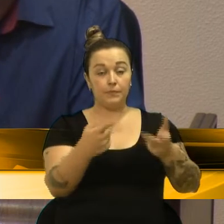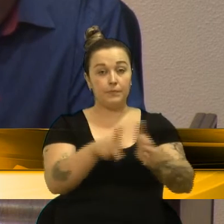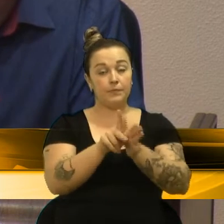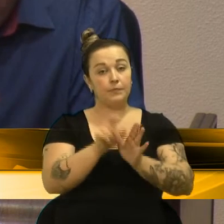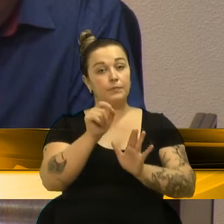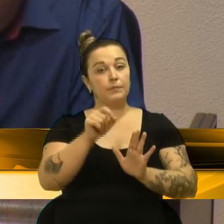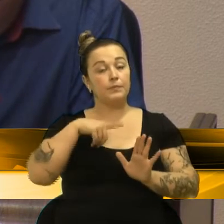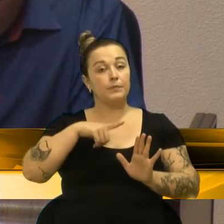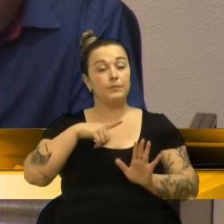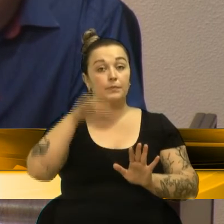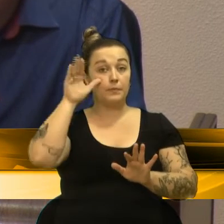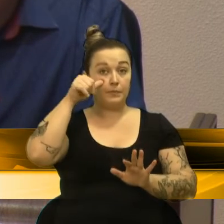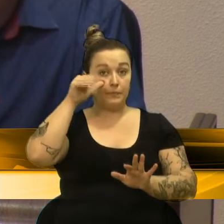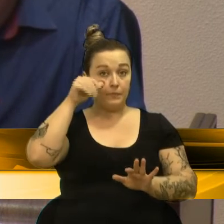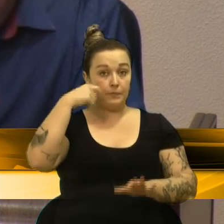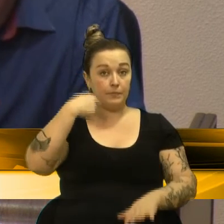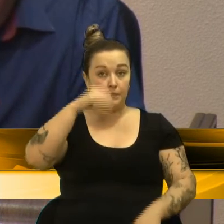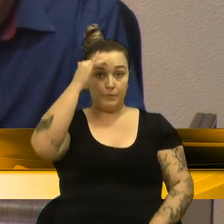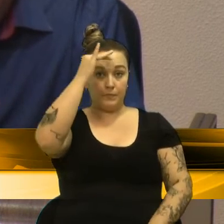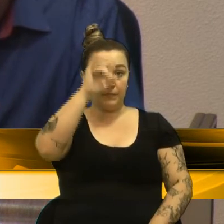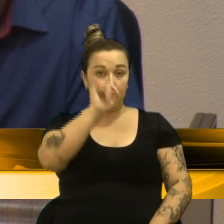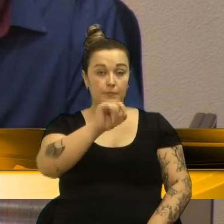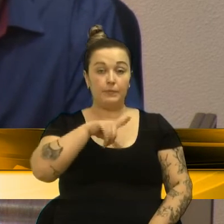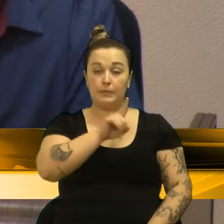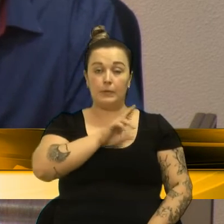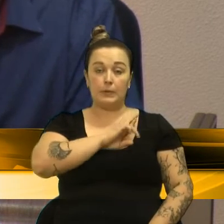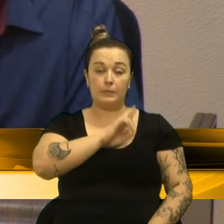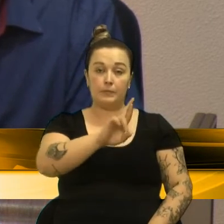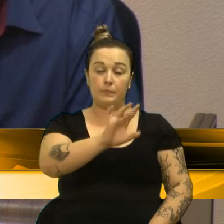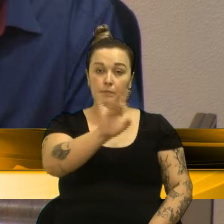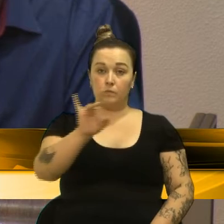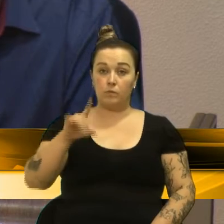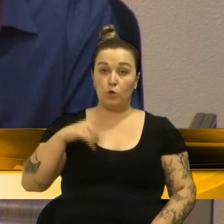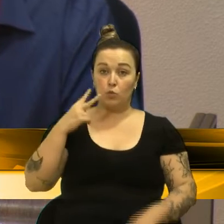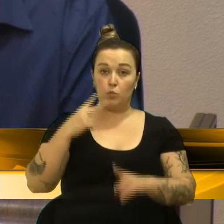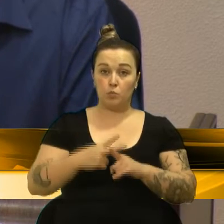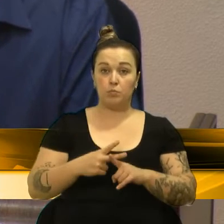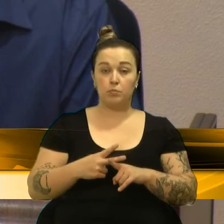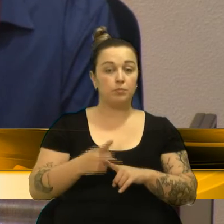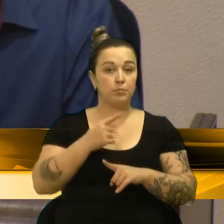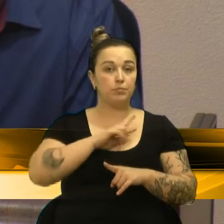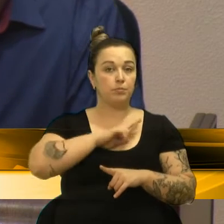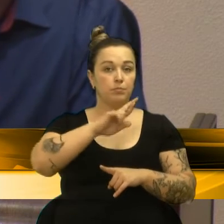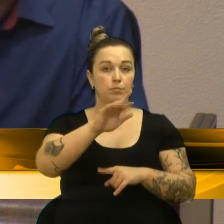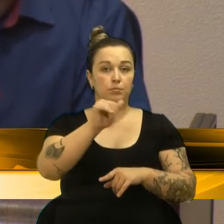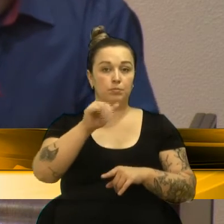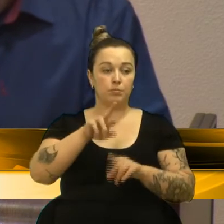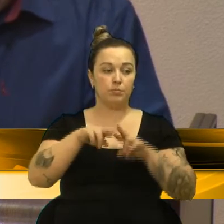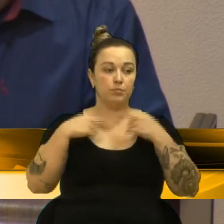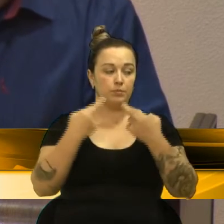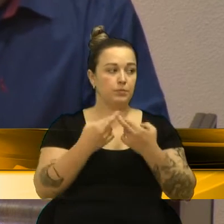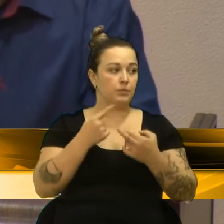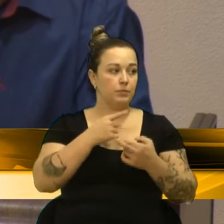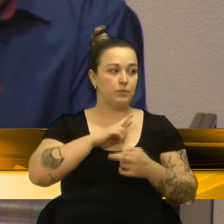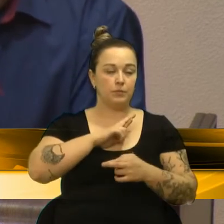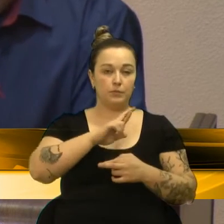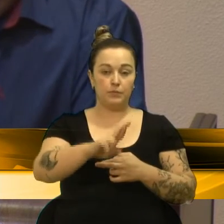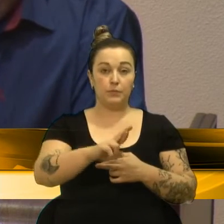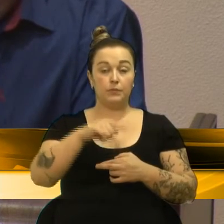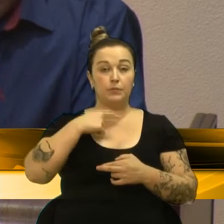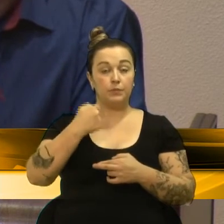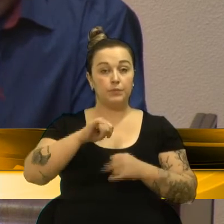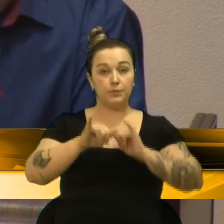1. Do não comparecimento de representantes de entidades por 2 vezes consecutivas, o CMS comunicará a situação de forma oficial à